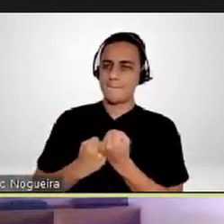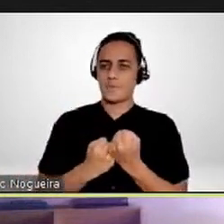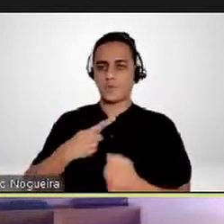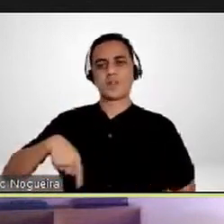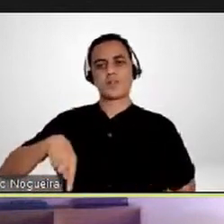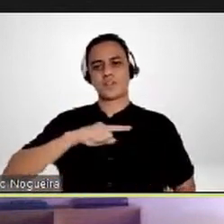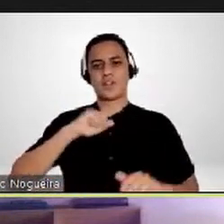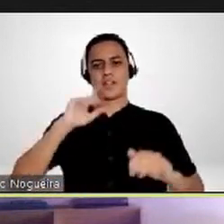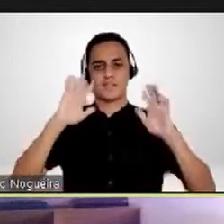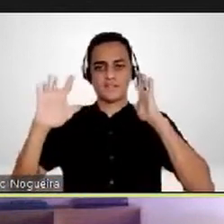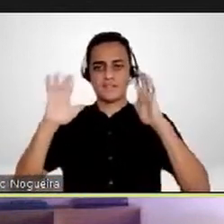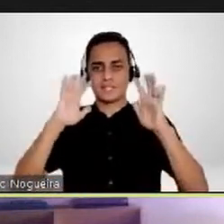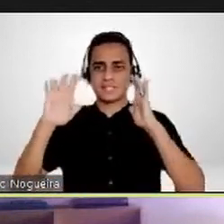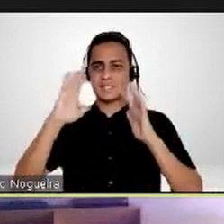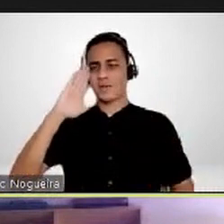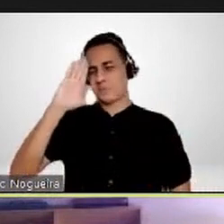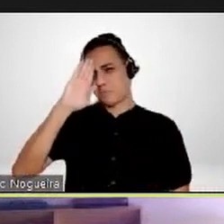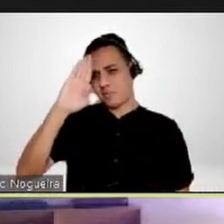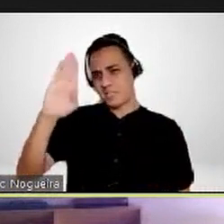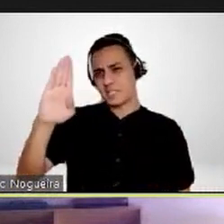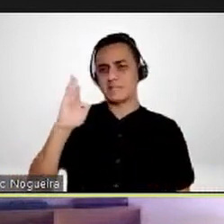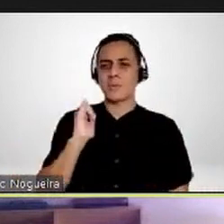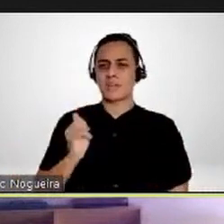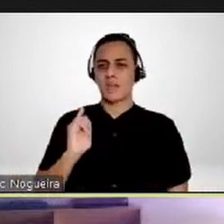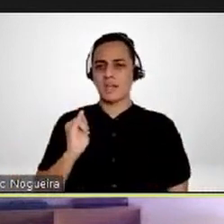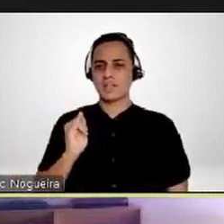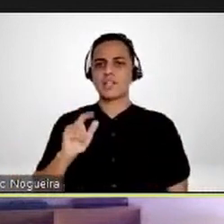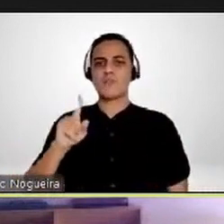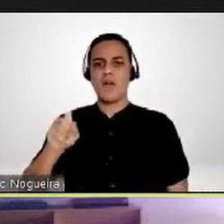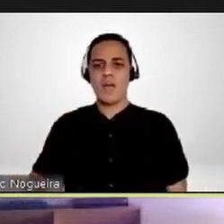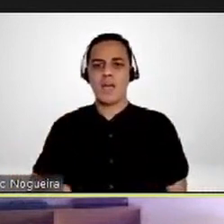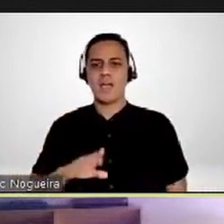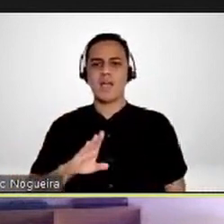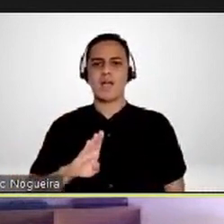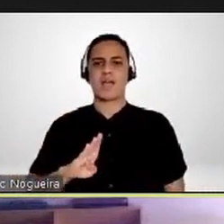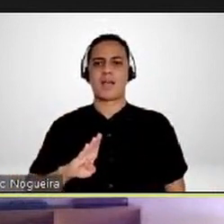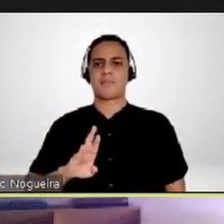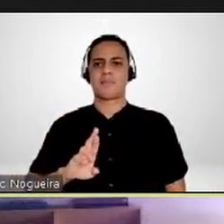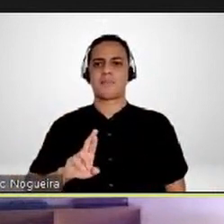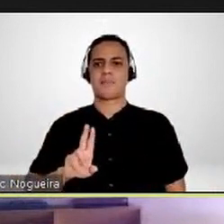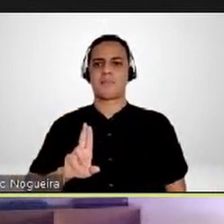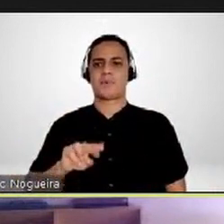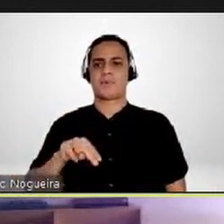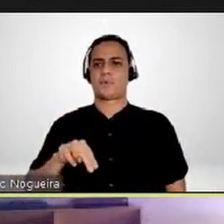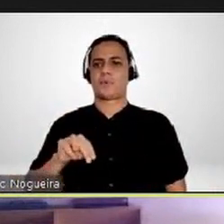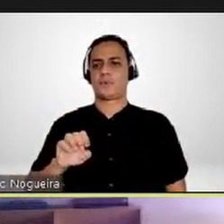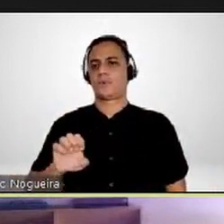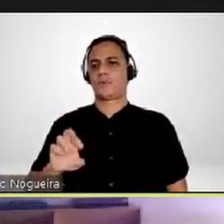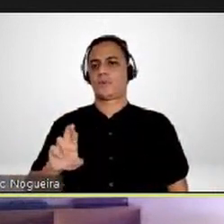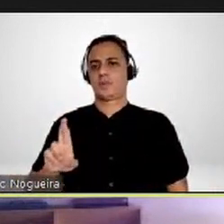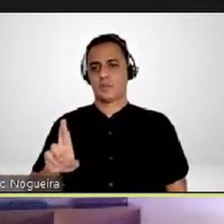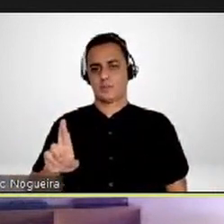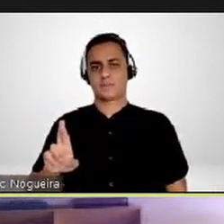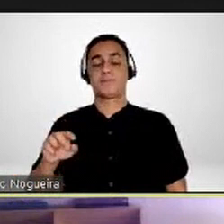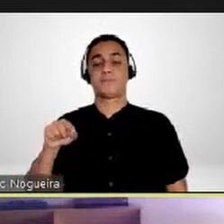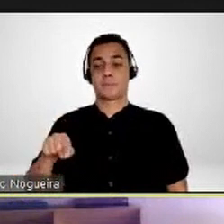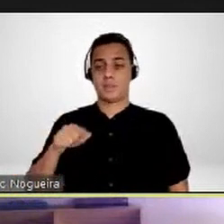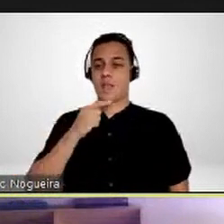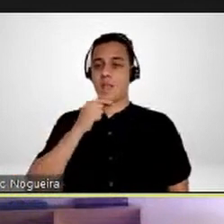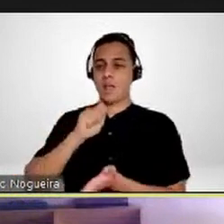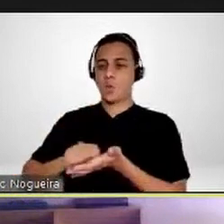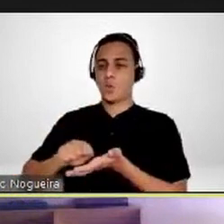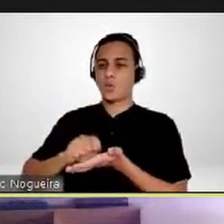reflexão, principalmente sobre as narrativas, foi o Brunner. Então, o Brunner, quando ele fala, né, dessa possibilidade de